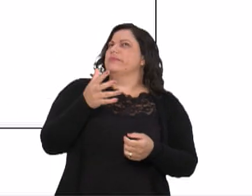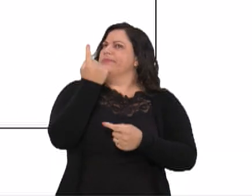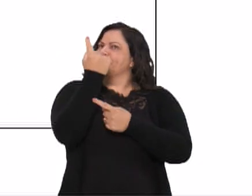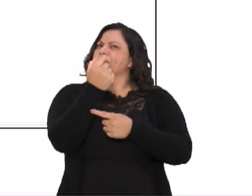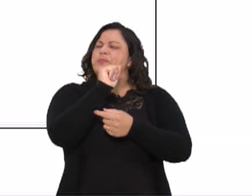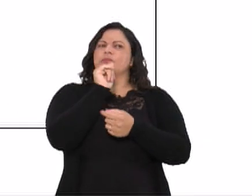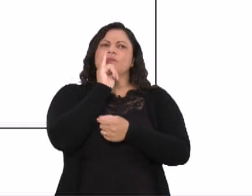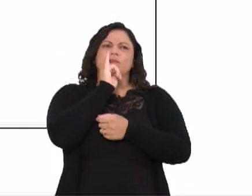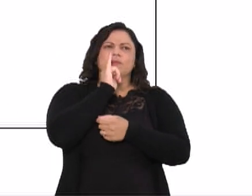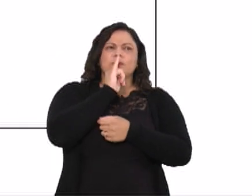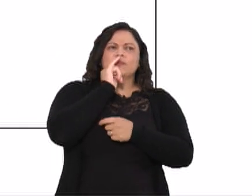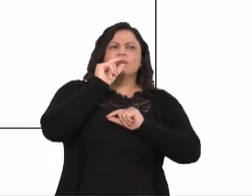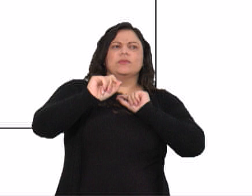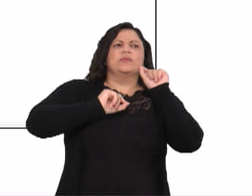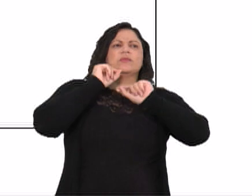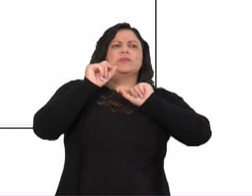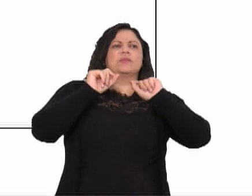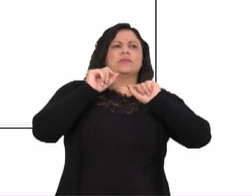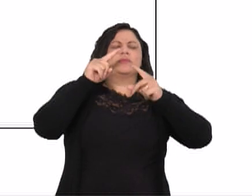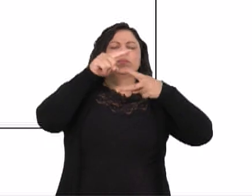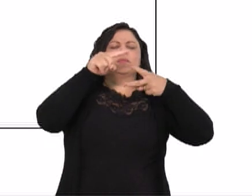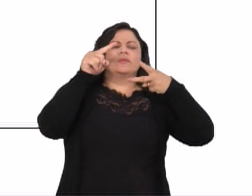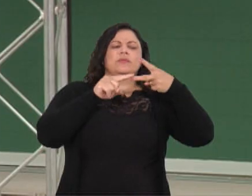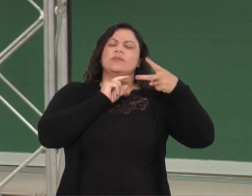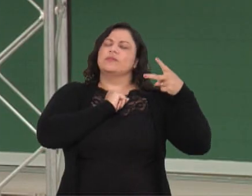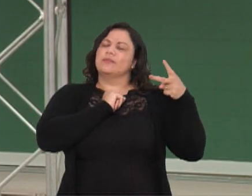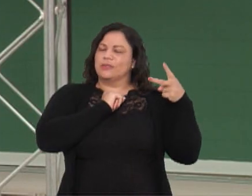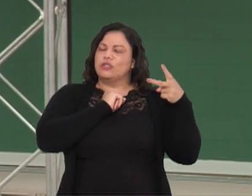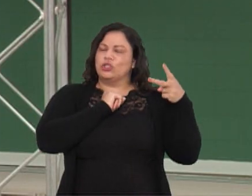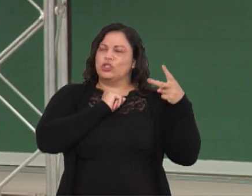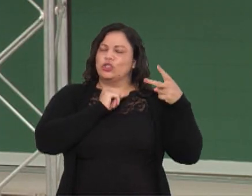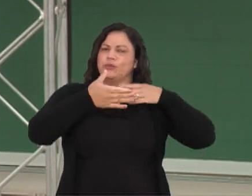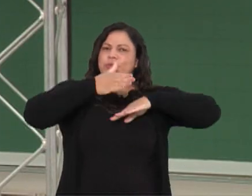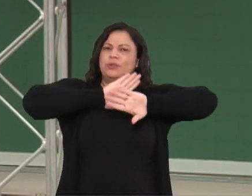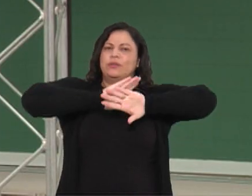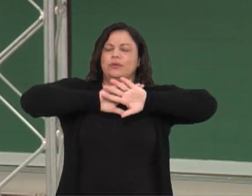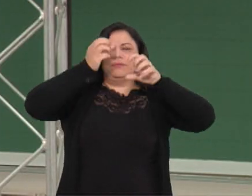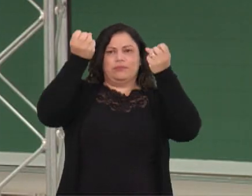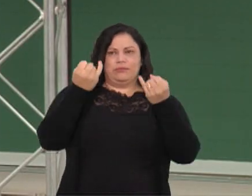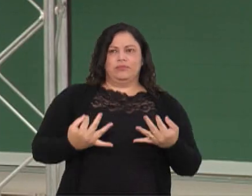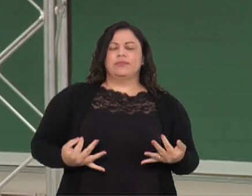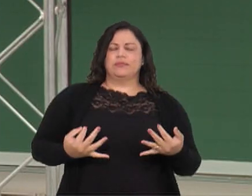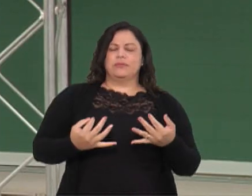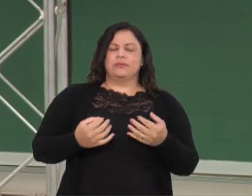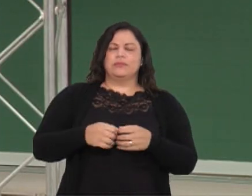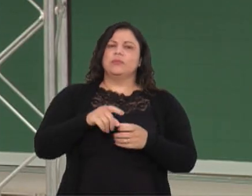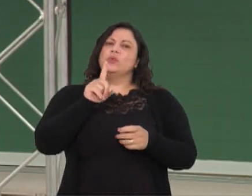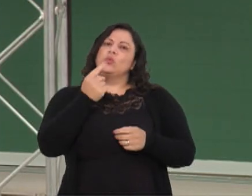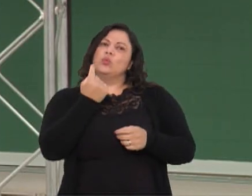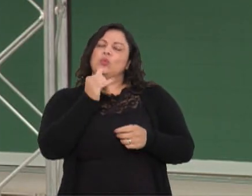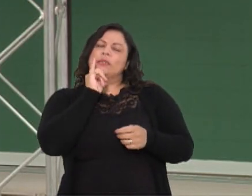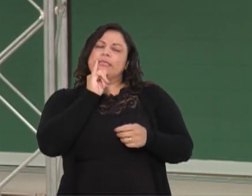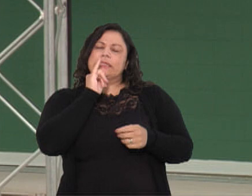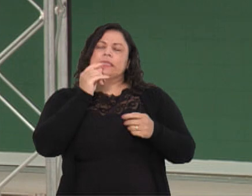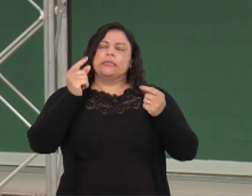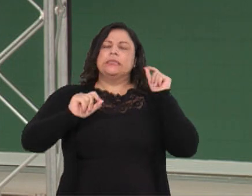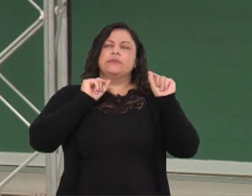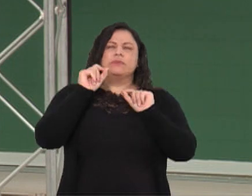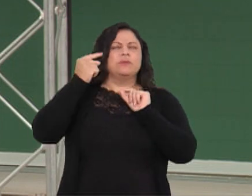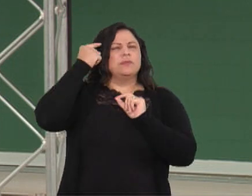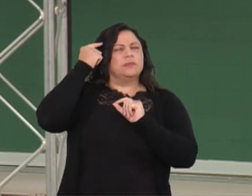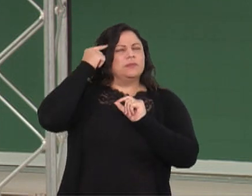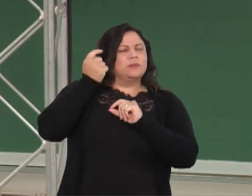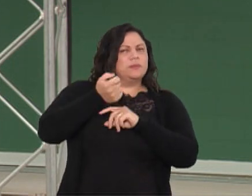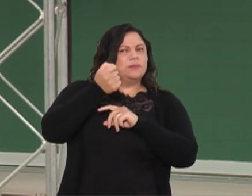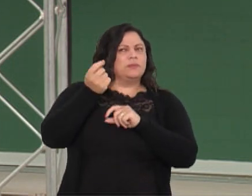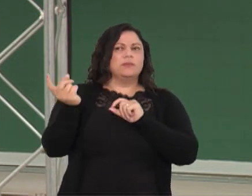um exemplo para dois dos tipos de ideologia que acabei de apresentar? Vamos pensar um pouquinho sobre